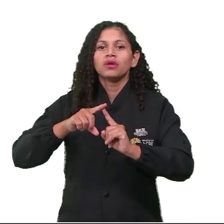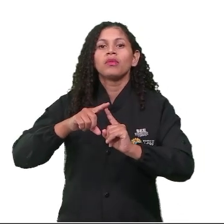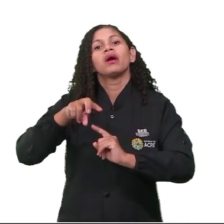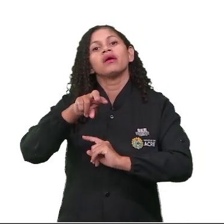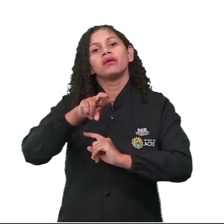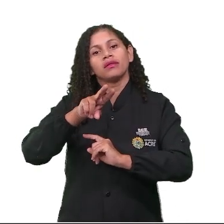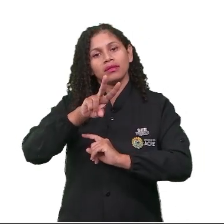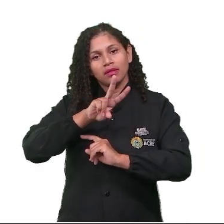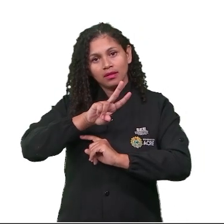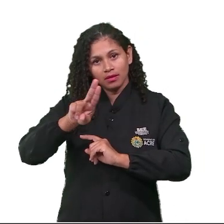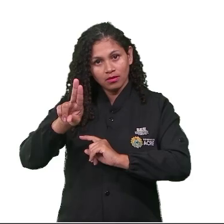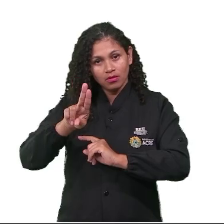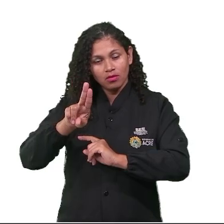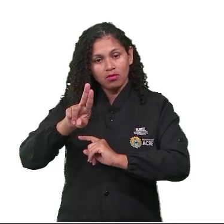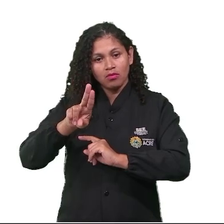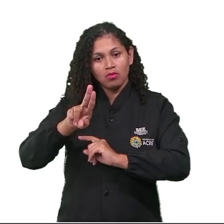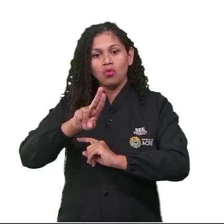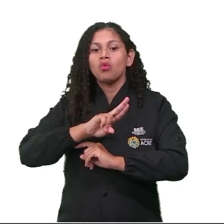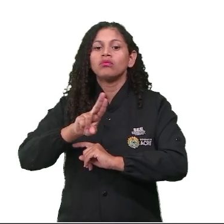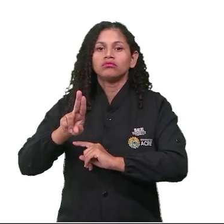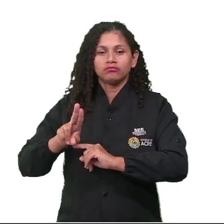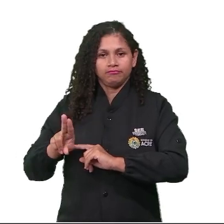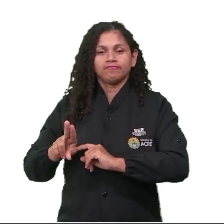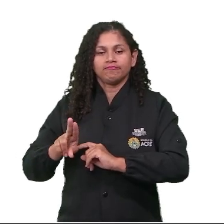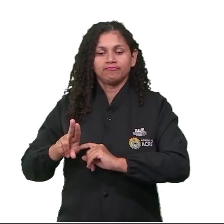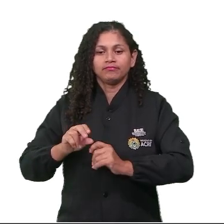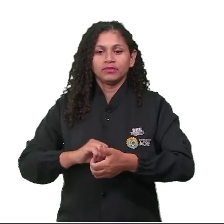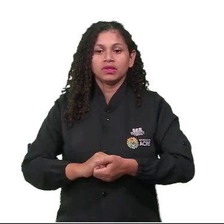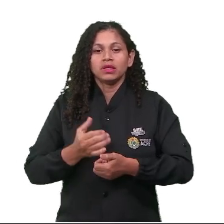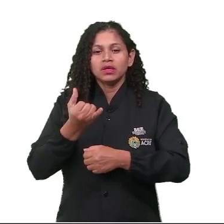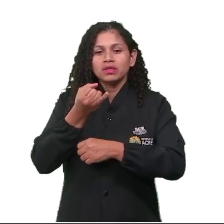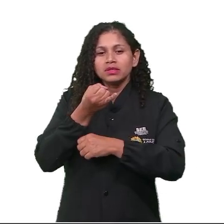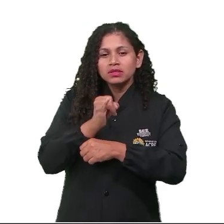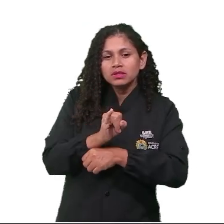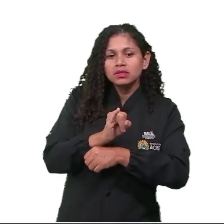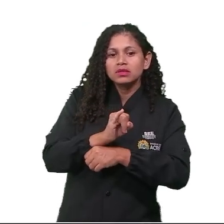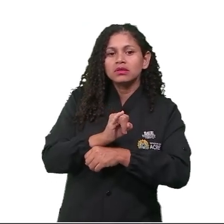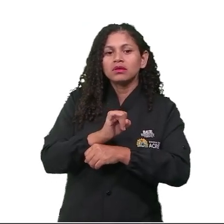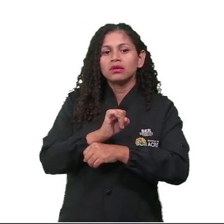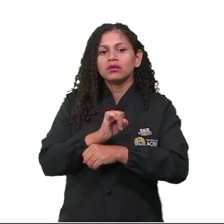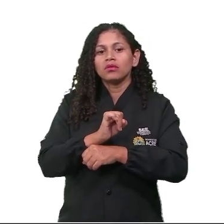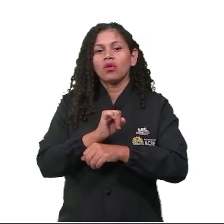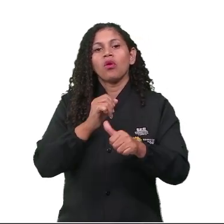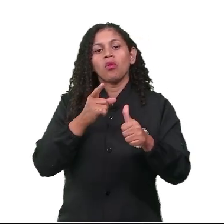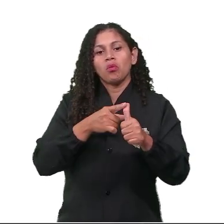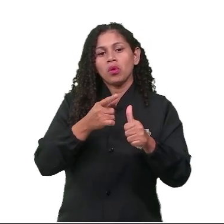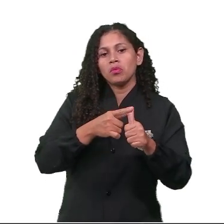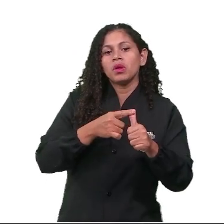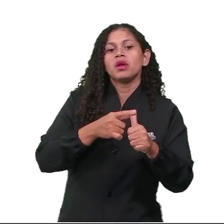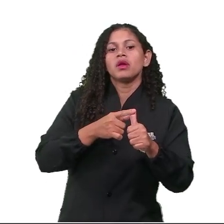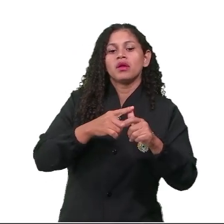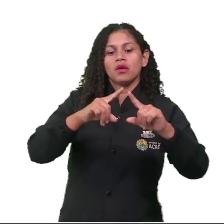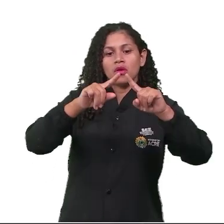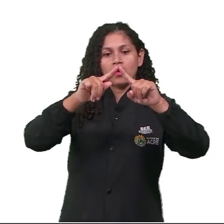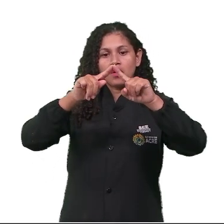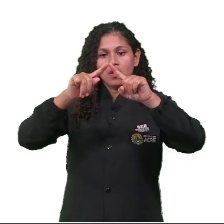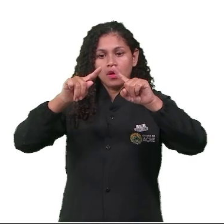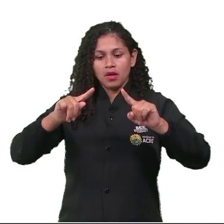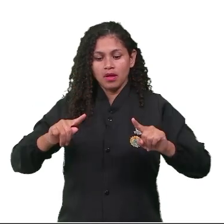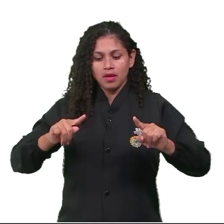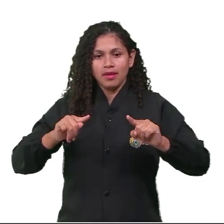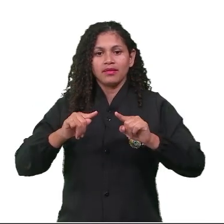triângulo, eu vou chamar ele de prisma triangular. Se na base eu tiver um retângulo, eu vou chamar de